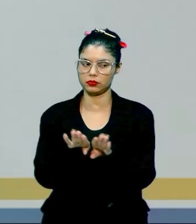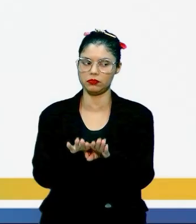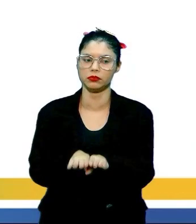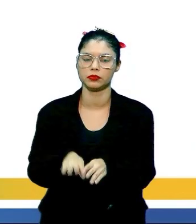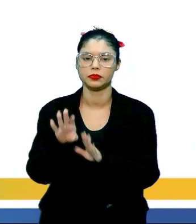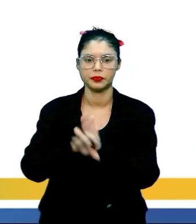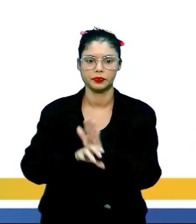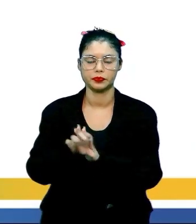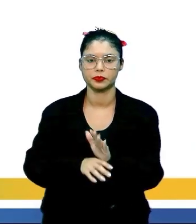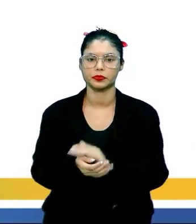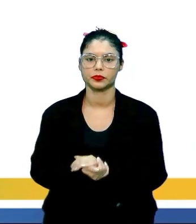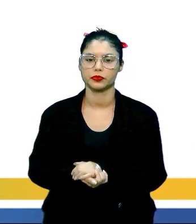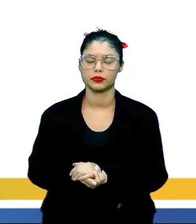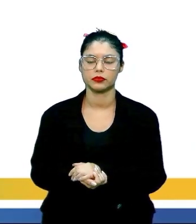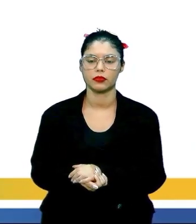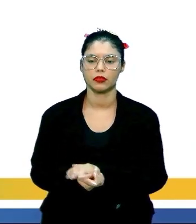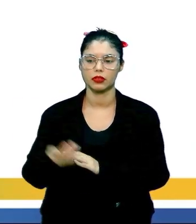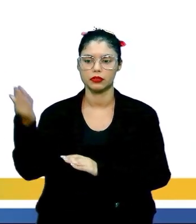deste conteúdo.